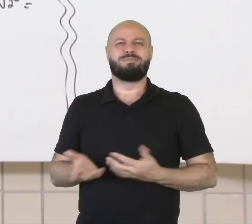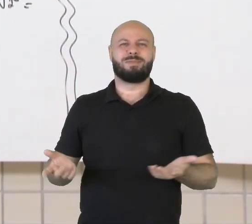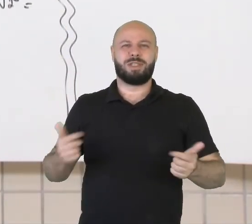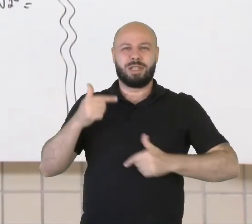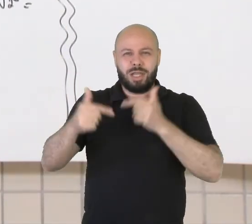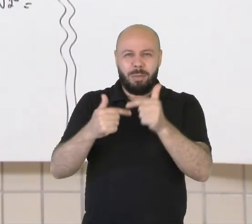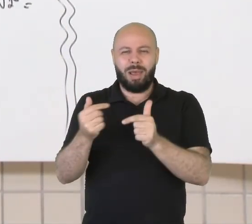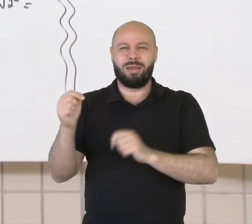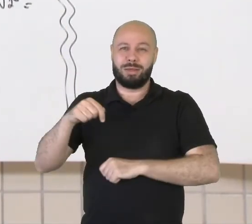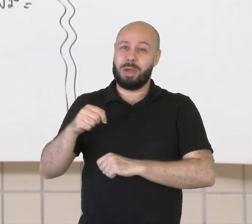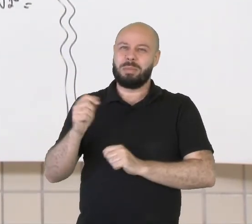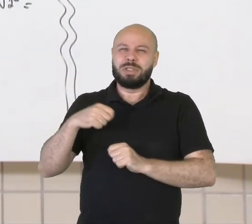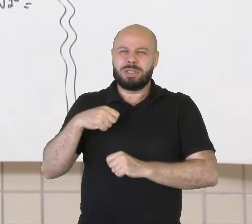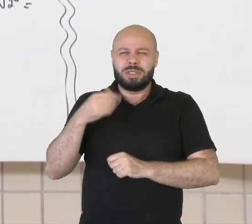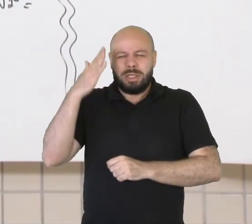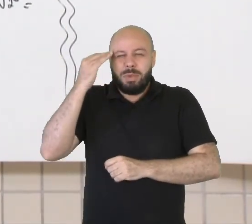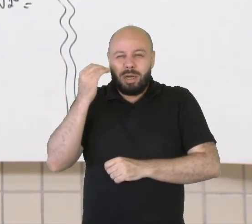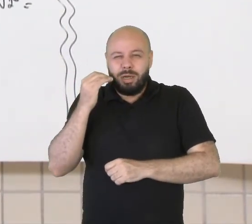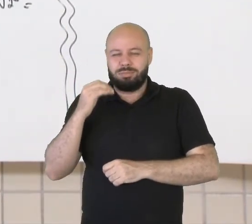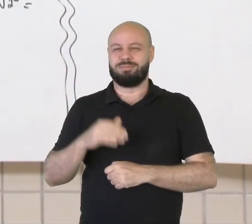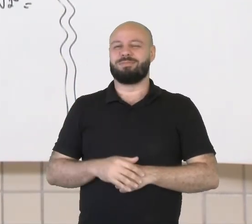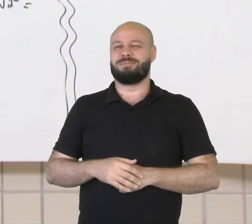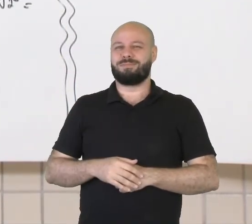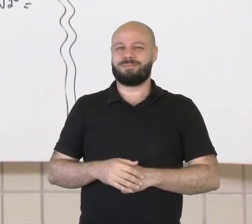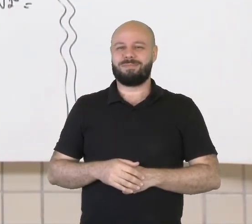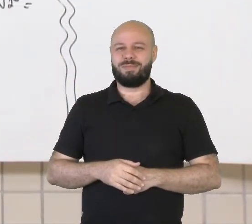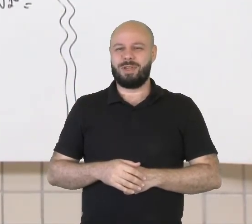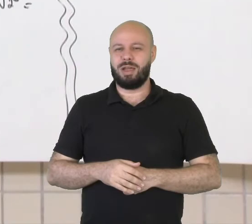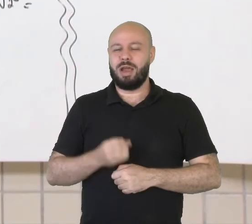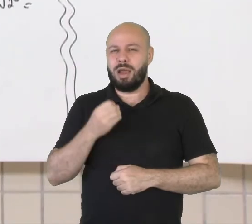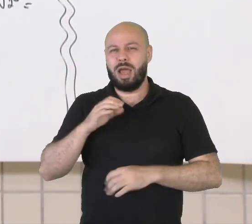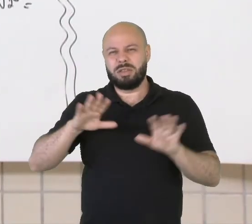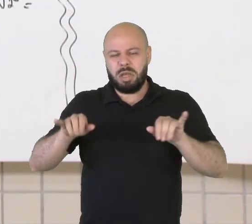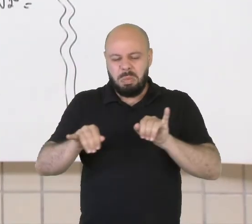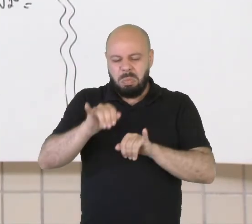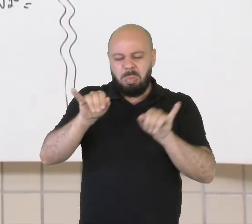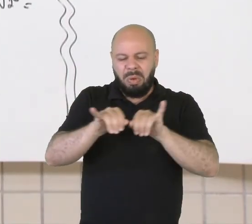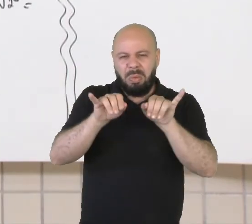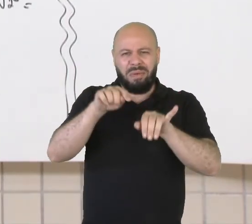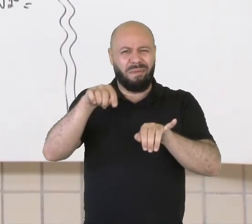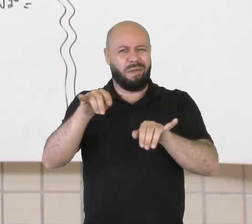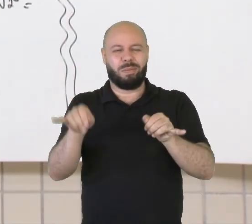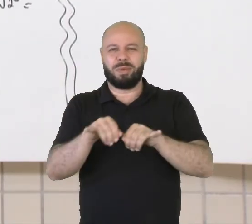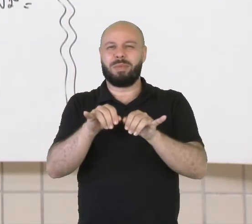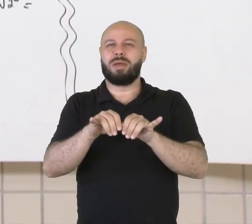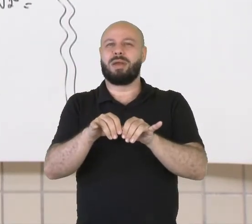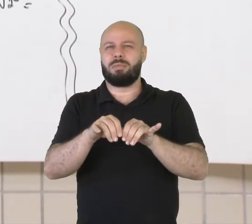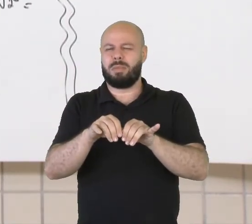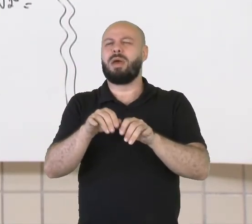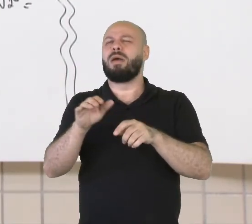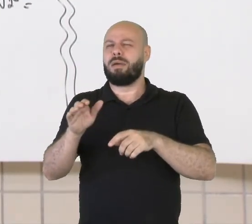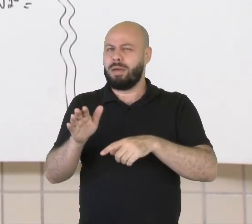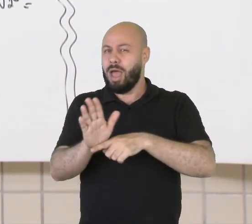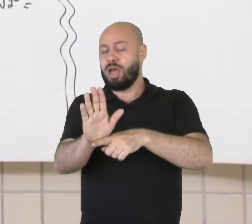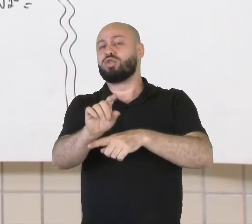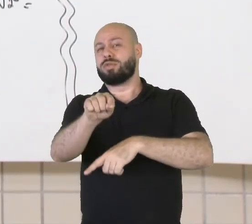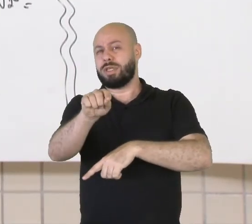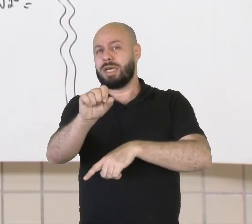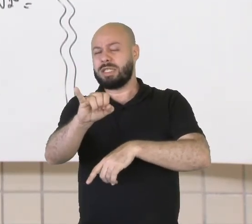ok? Então, fica aqui a observação. Por mais bobo que pareça, isso vai te fazer falta se você não